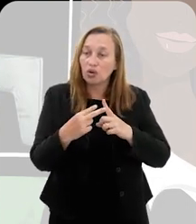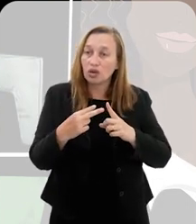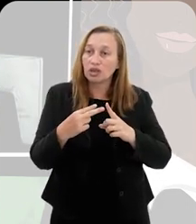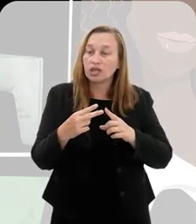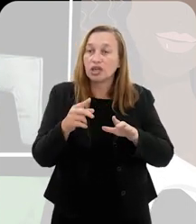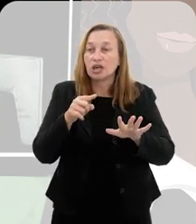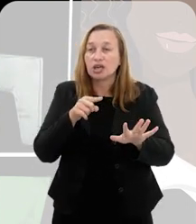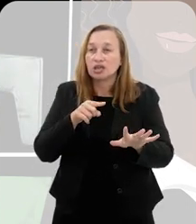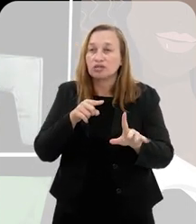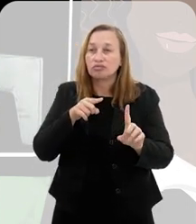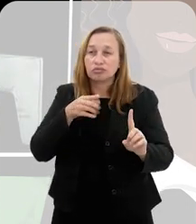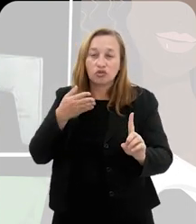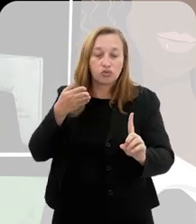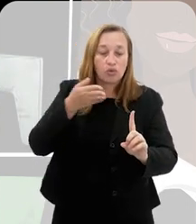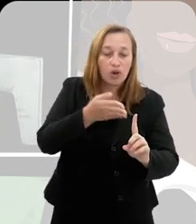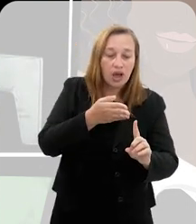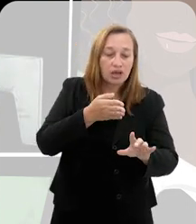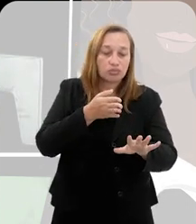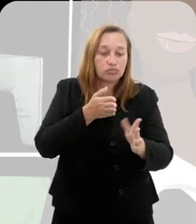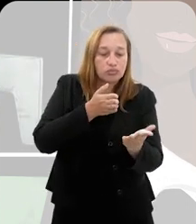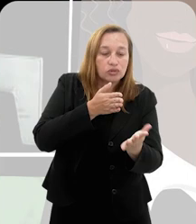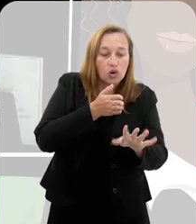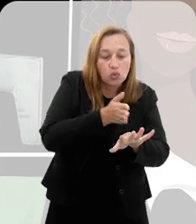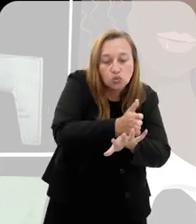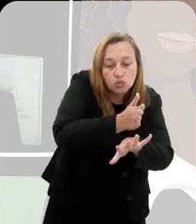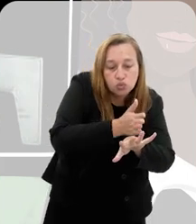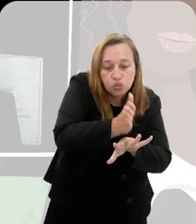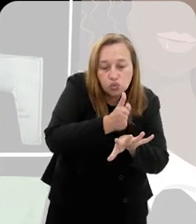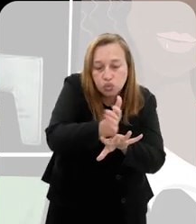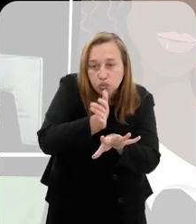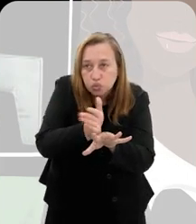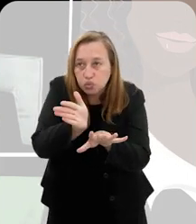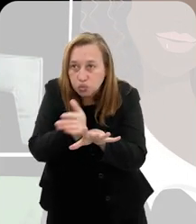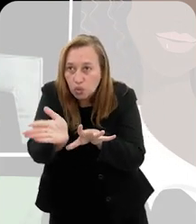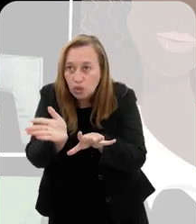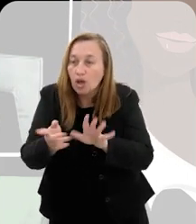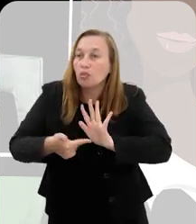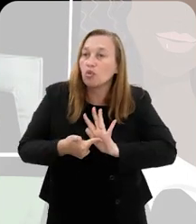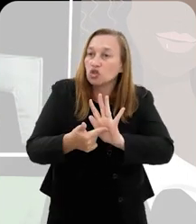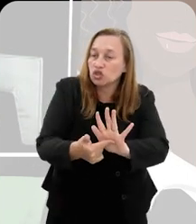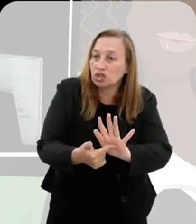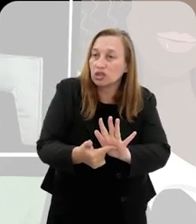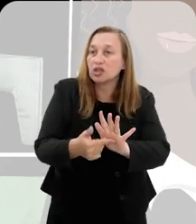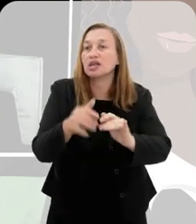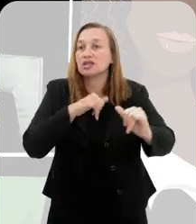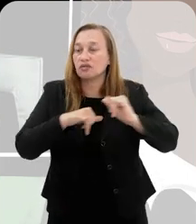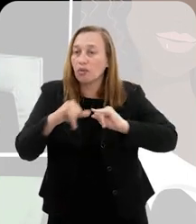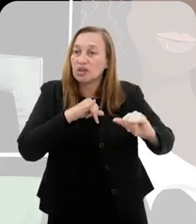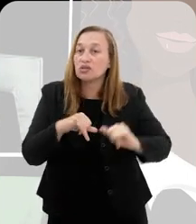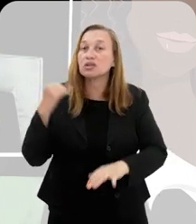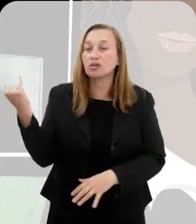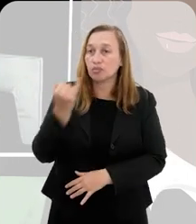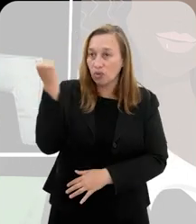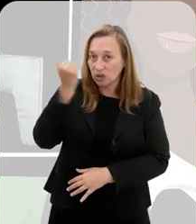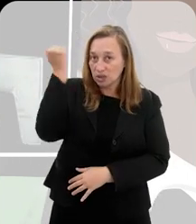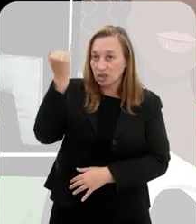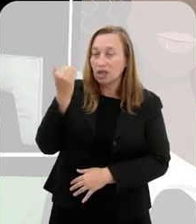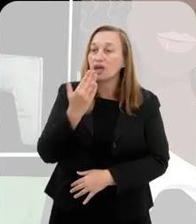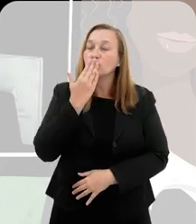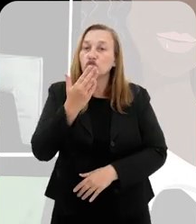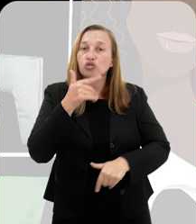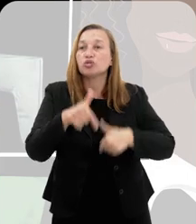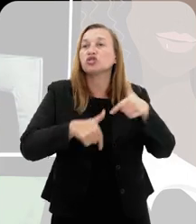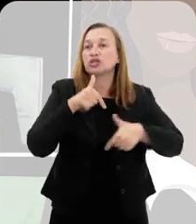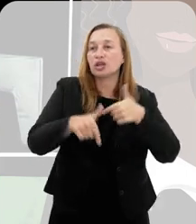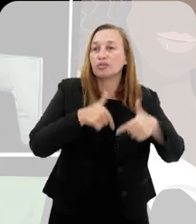políticas que olhe de forma transversal para todas. E aí a gente está de novo presente aí, trazendo os recortes que